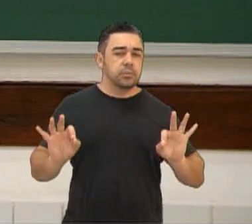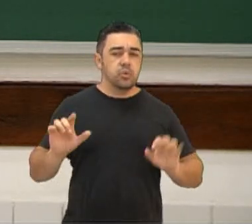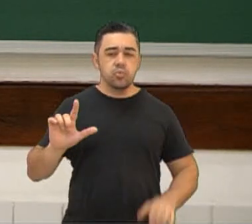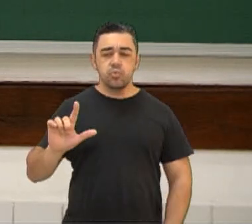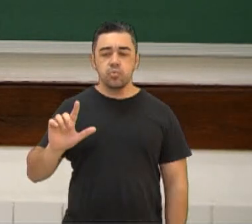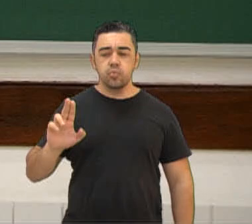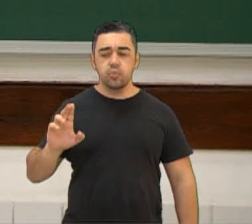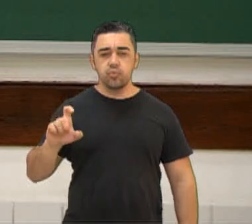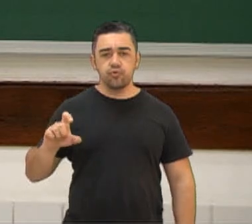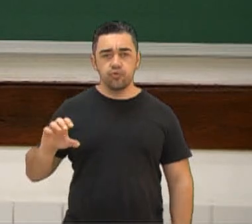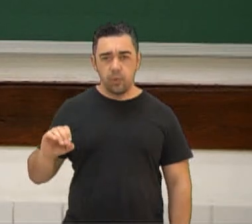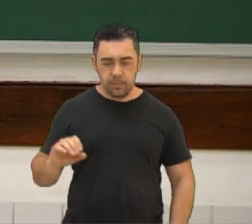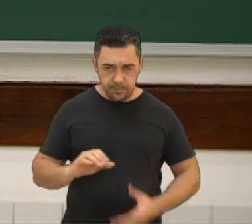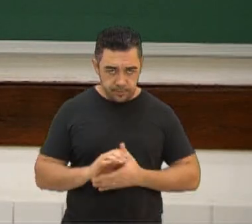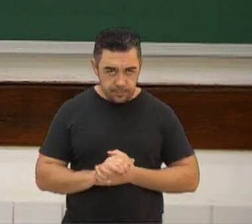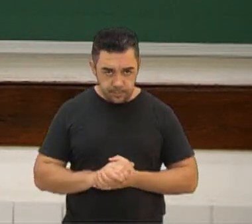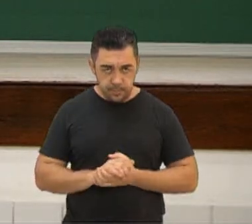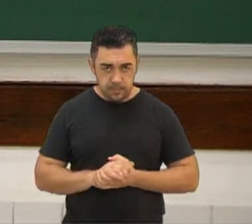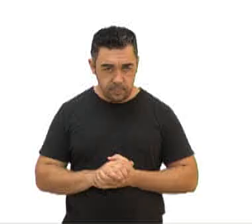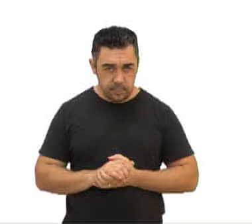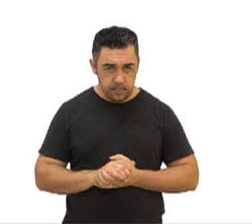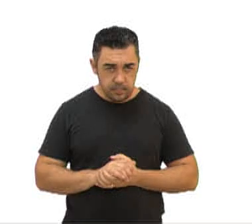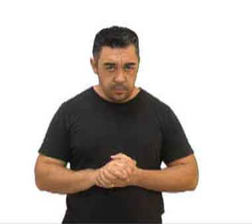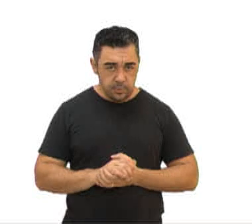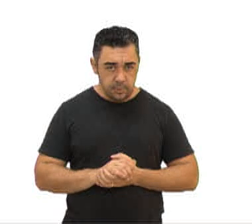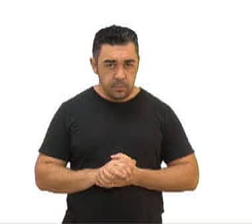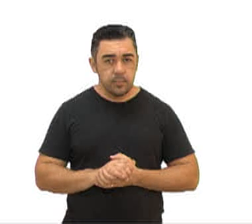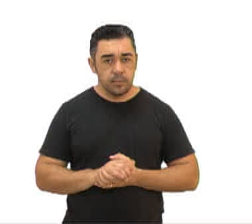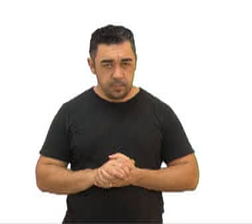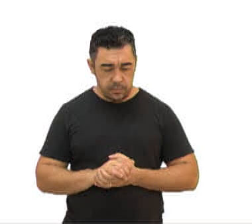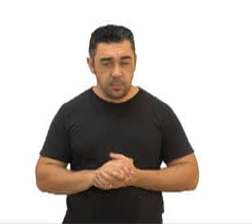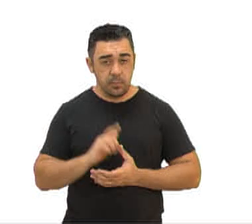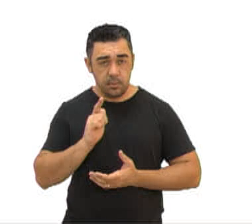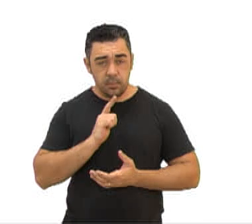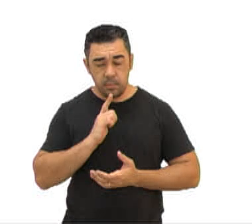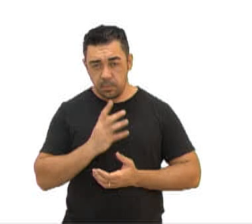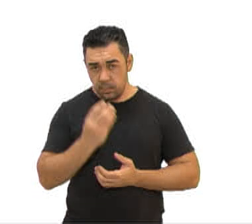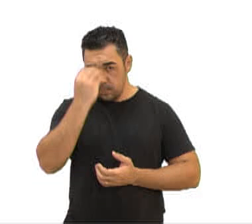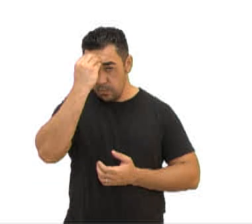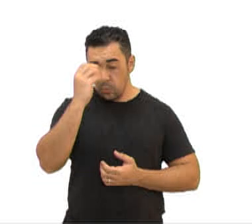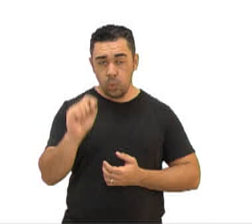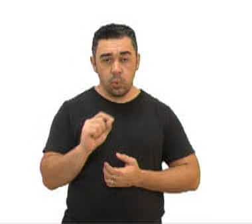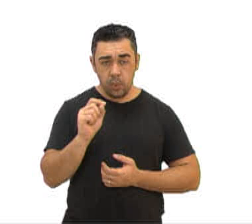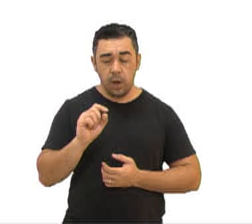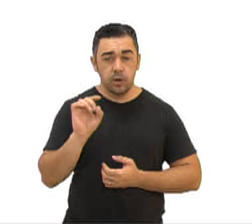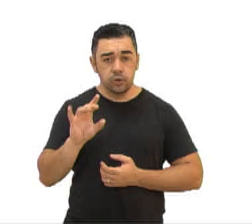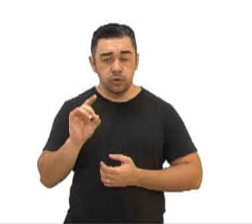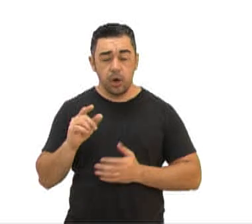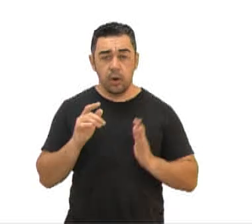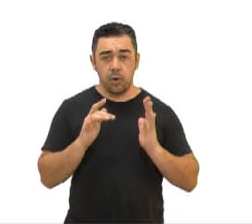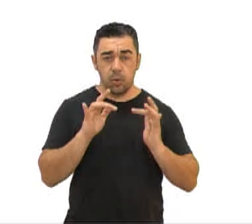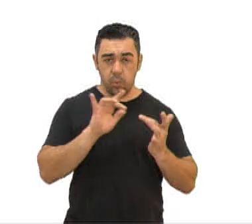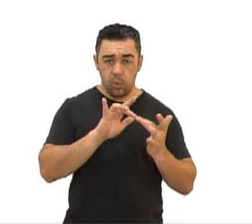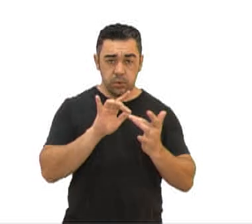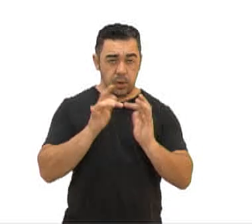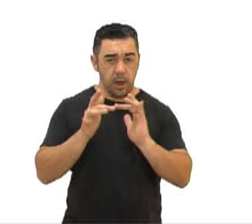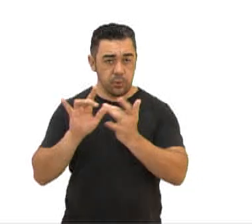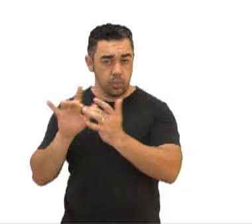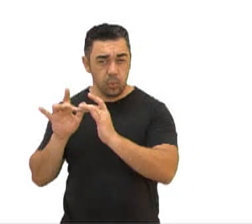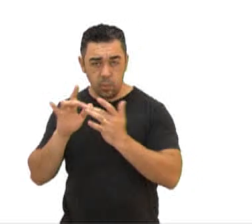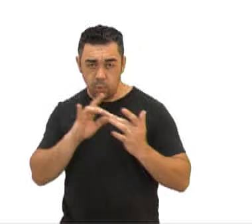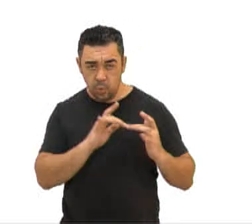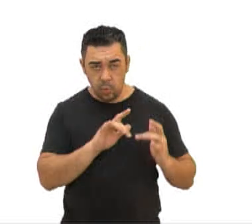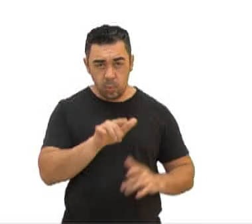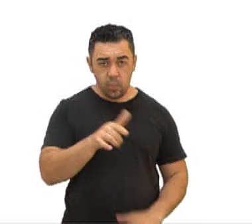Então, guardamos essa informação. A segunda informação que a gente tem que ter é que, além desses contatos com outras